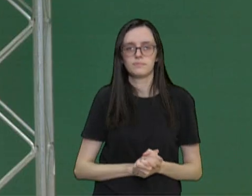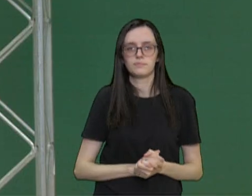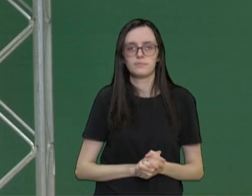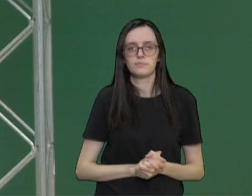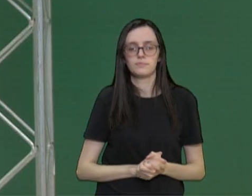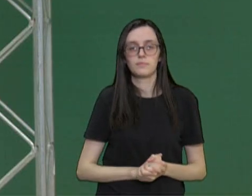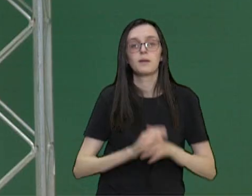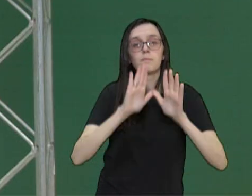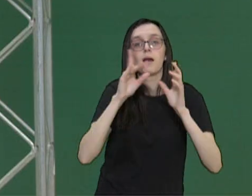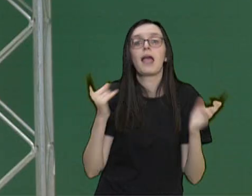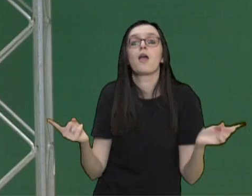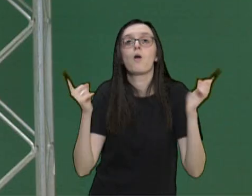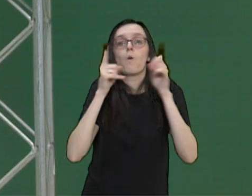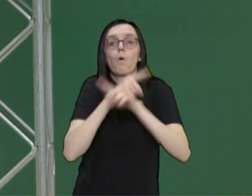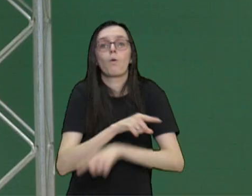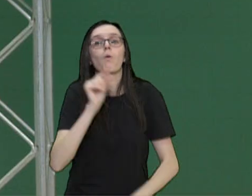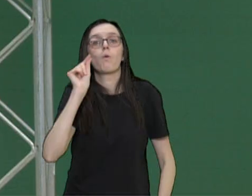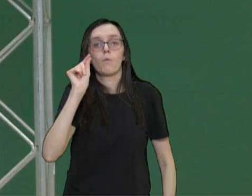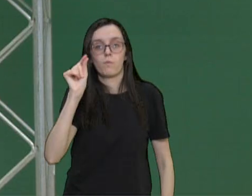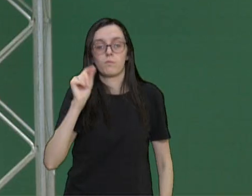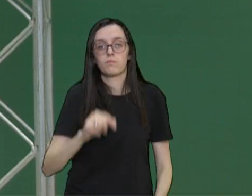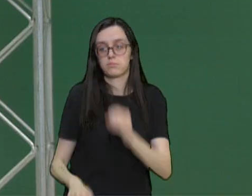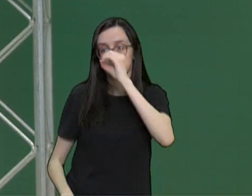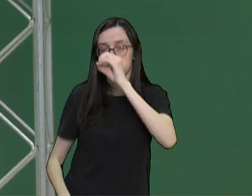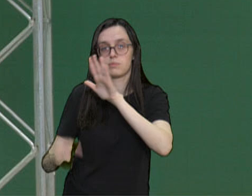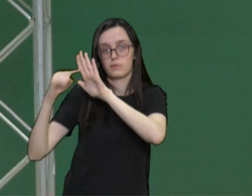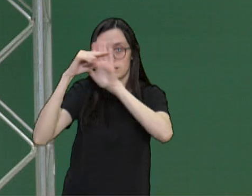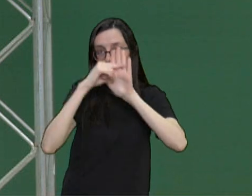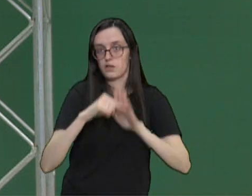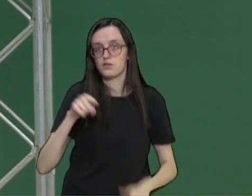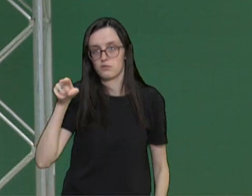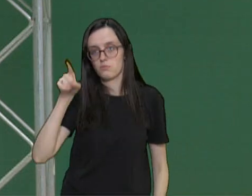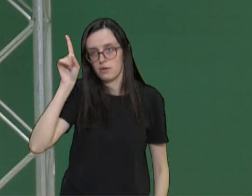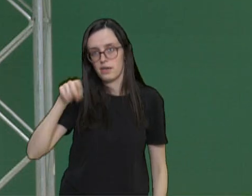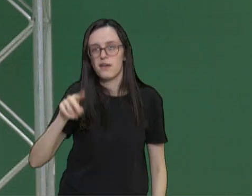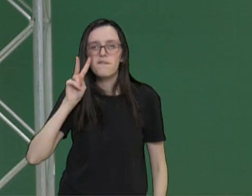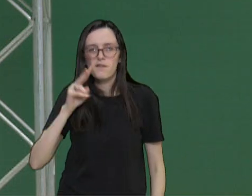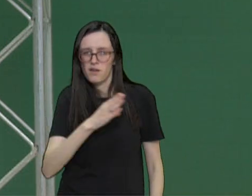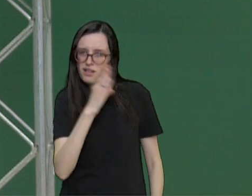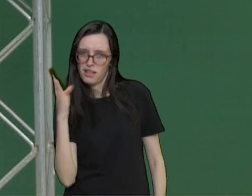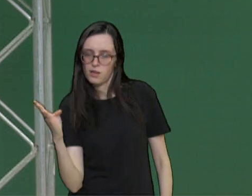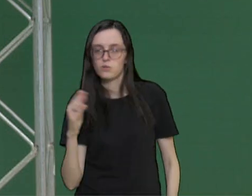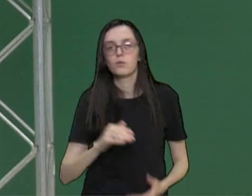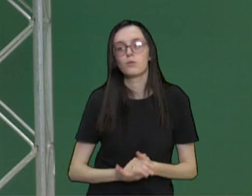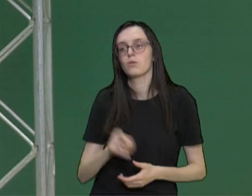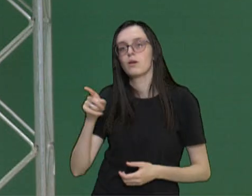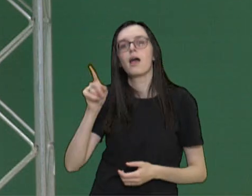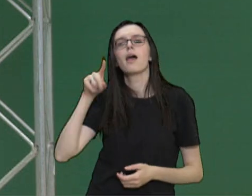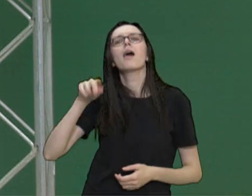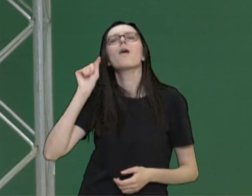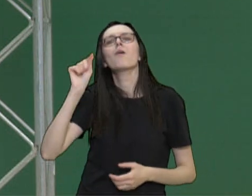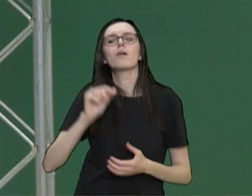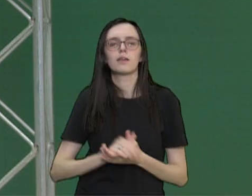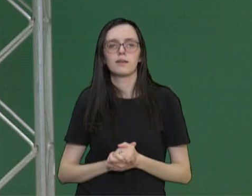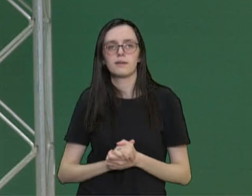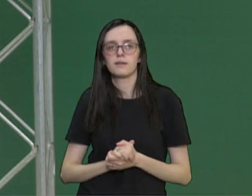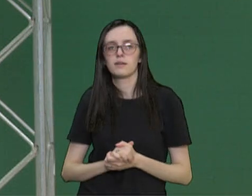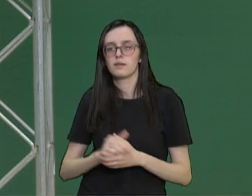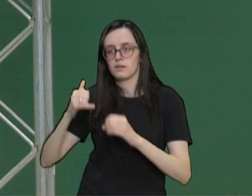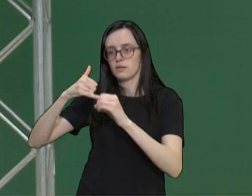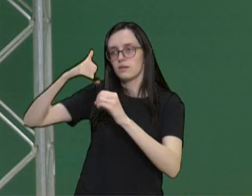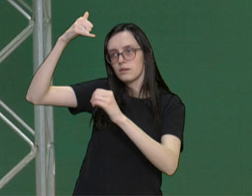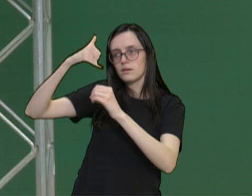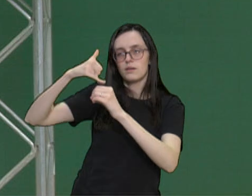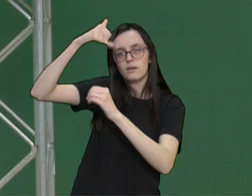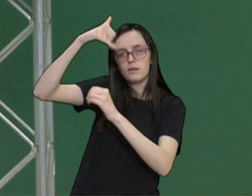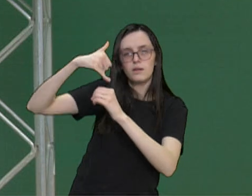E o contrário, nas cargas negativas, que são essas aqui do ladinho, você tem campo elétrico do